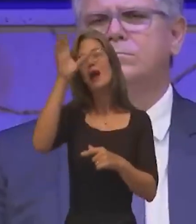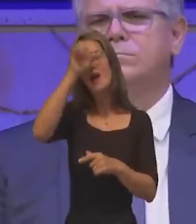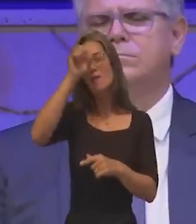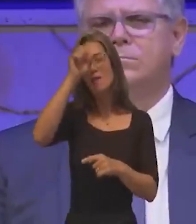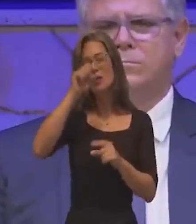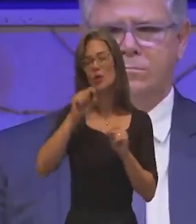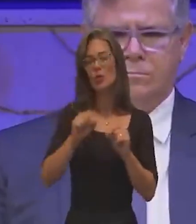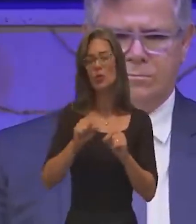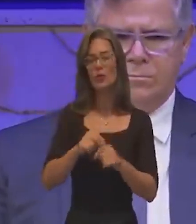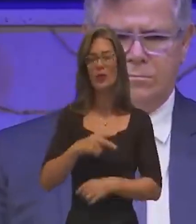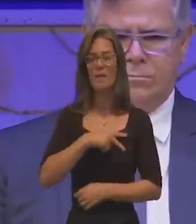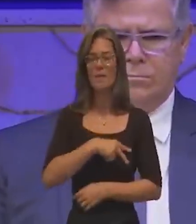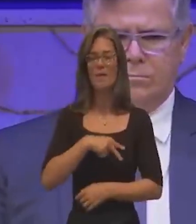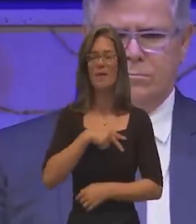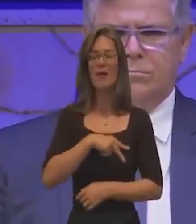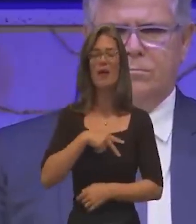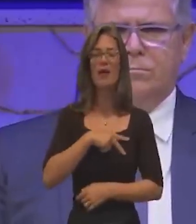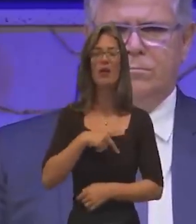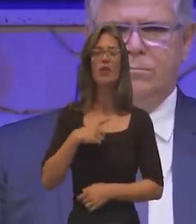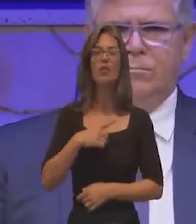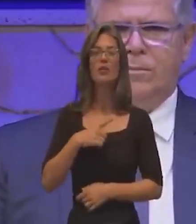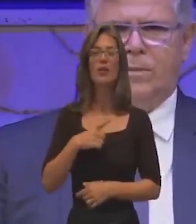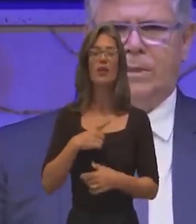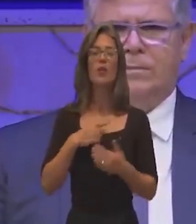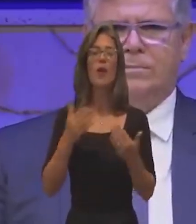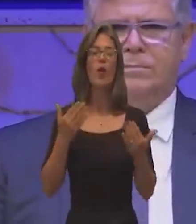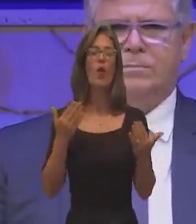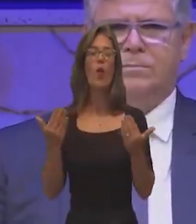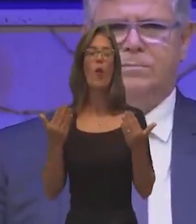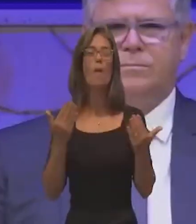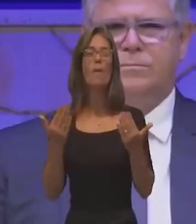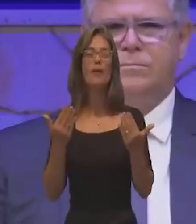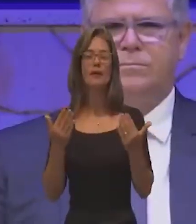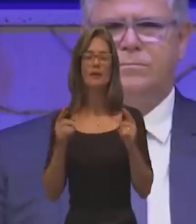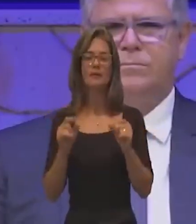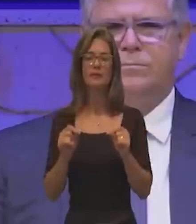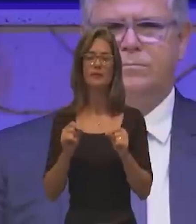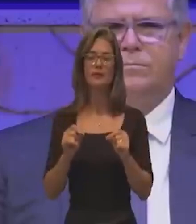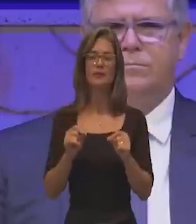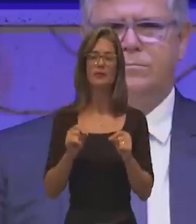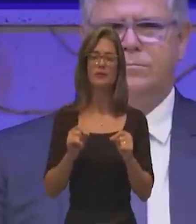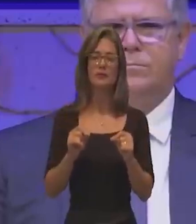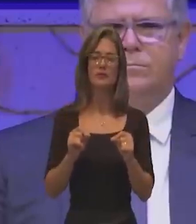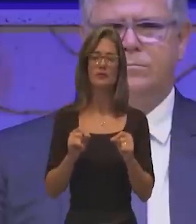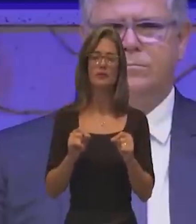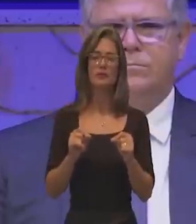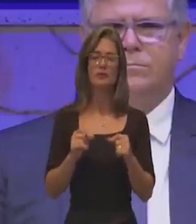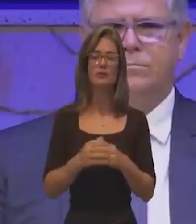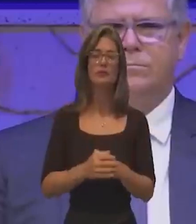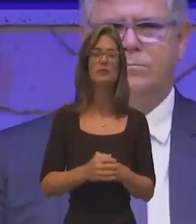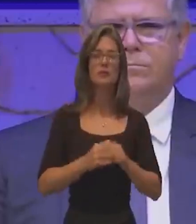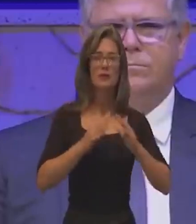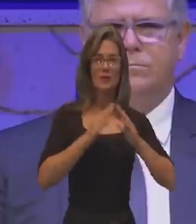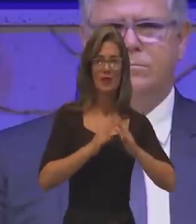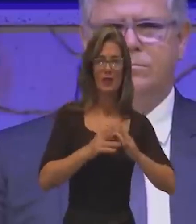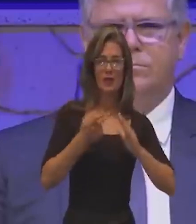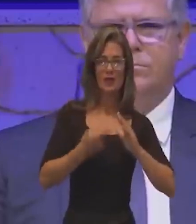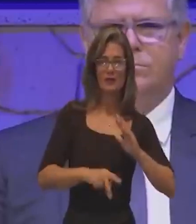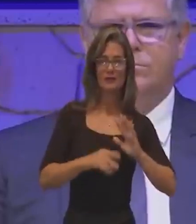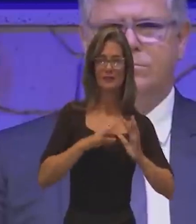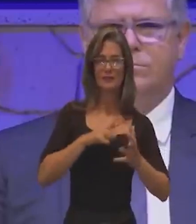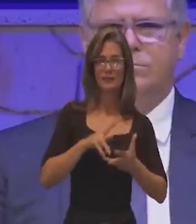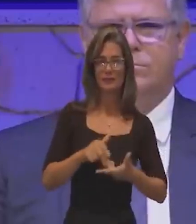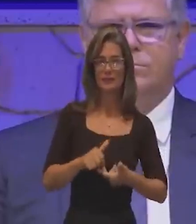comparação que o próprio apóstolo Paulo chama a nossa atenção sobre a realidade da habitação terrena, mas a realidade